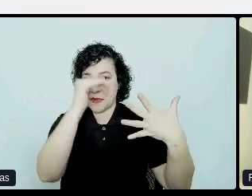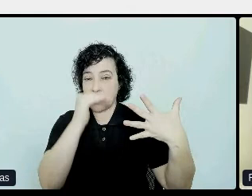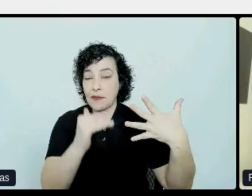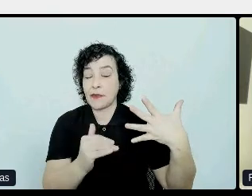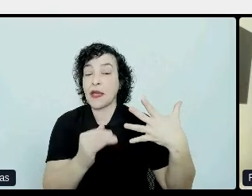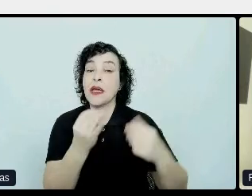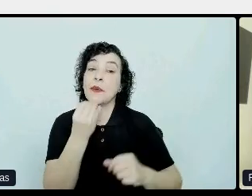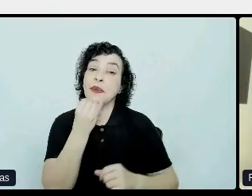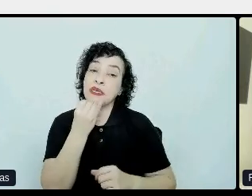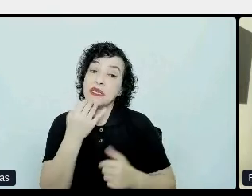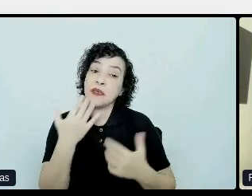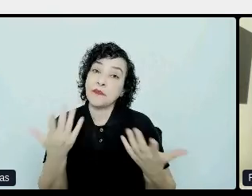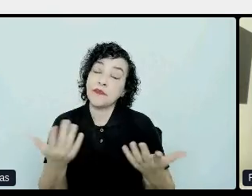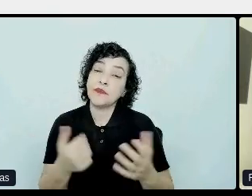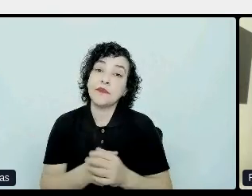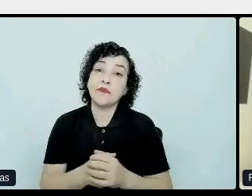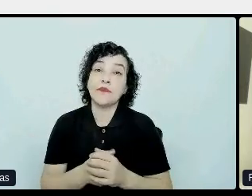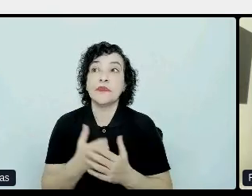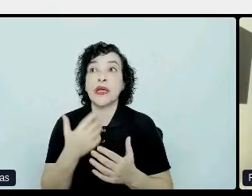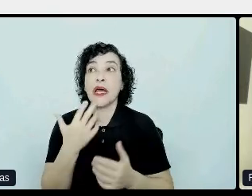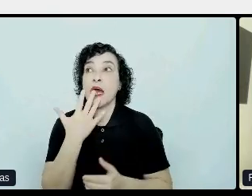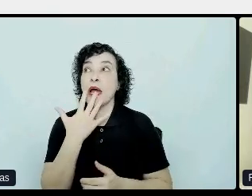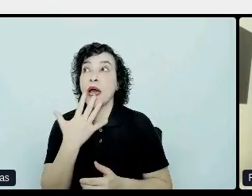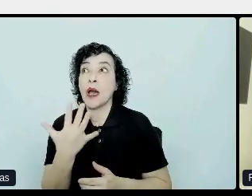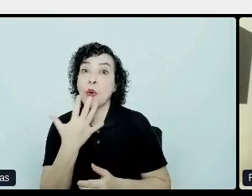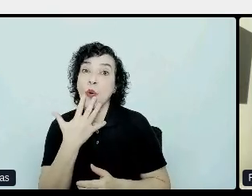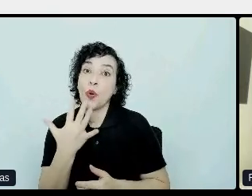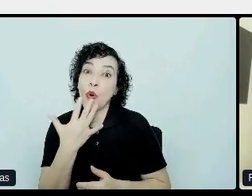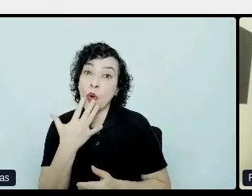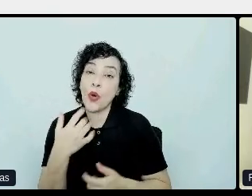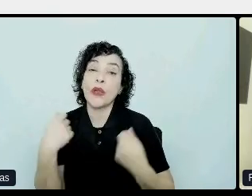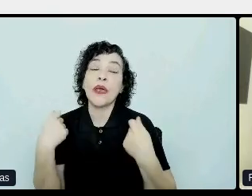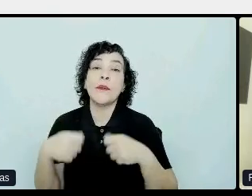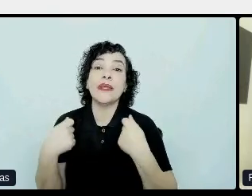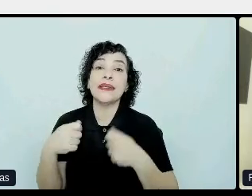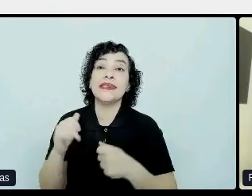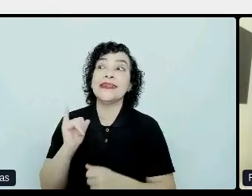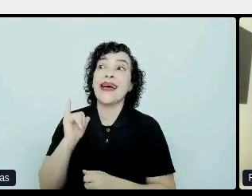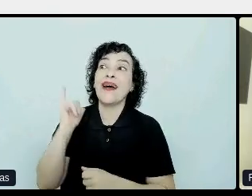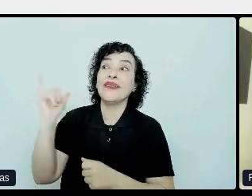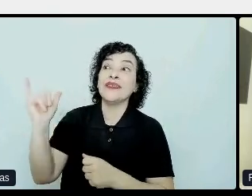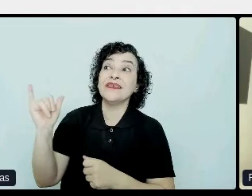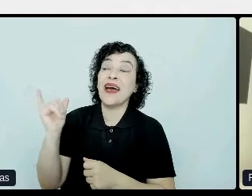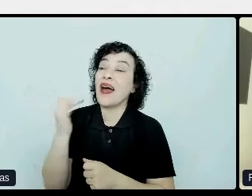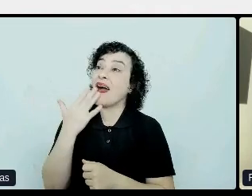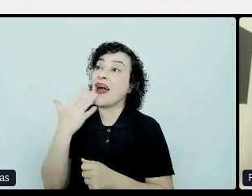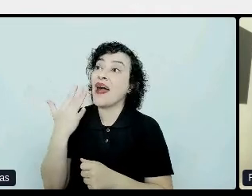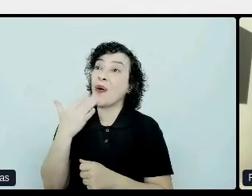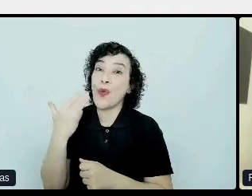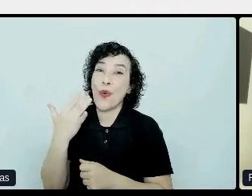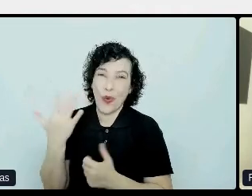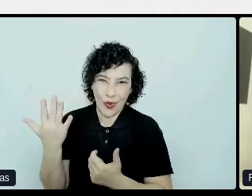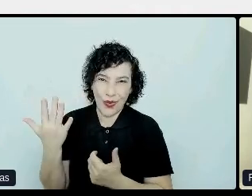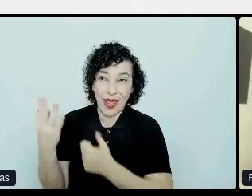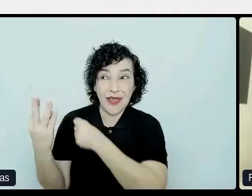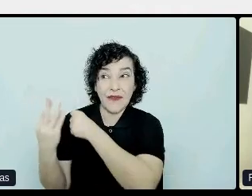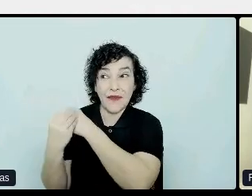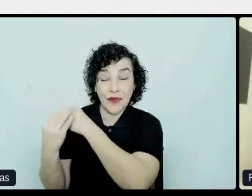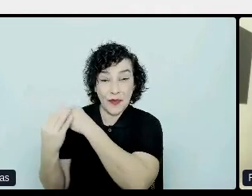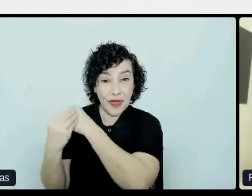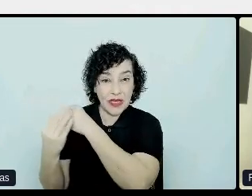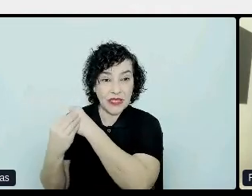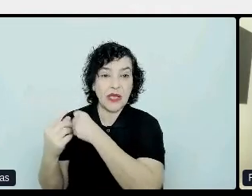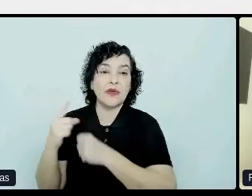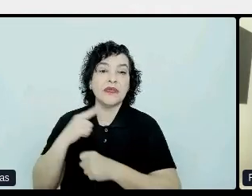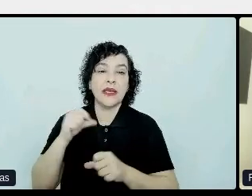aqui entraria a problemática da cor, né? De poder dar feedback para o usuário sem depender da cor. Então, você tem uma mudança ali de